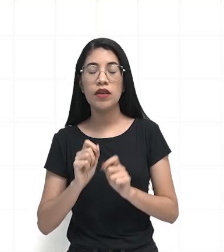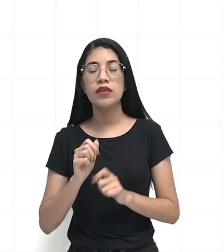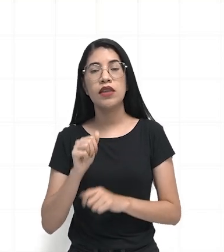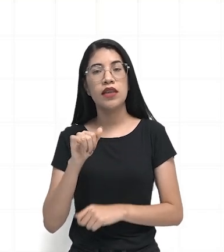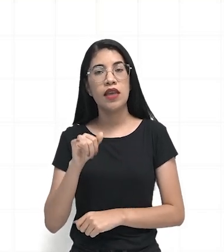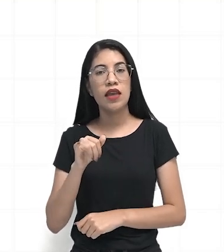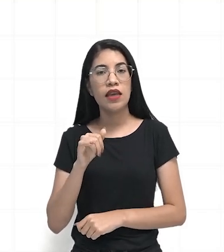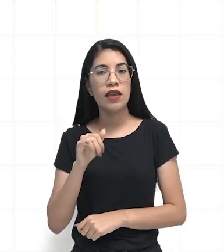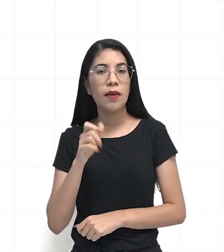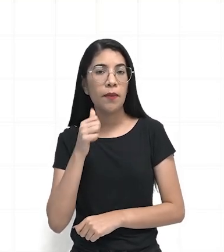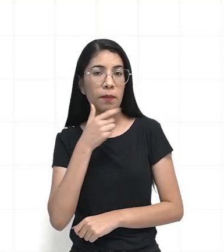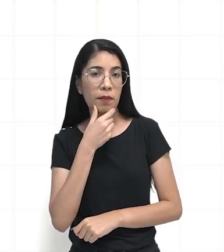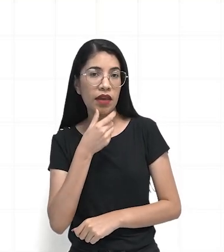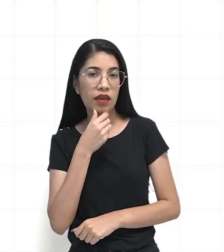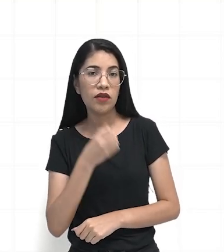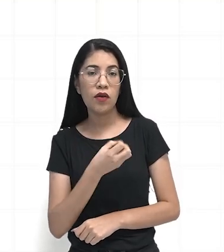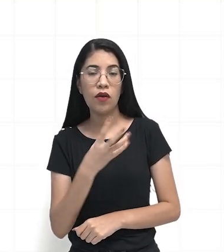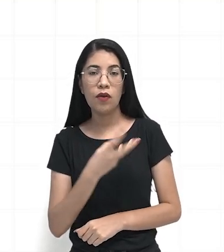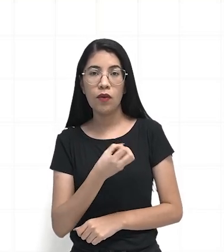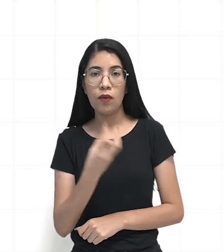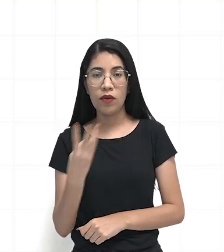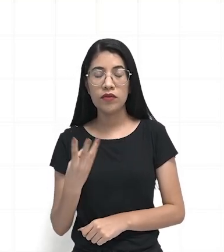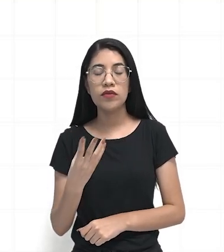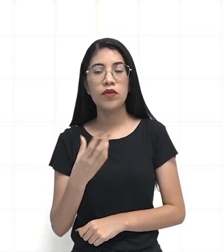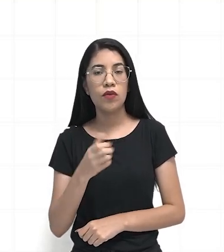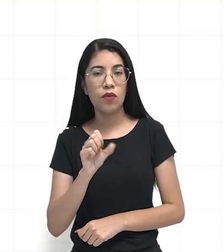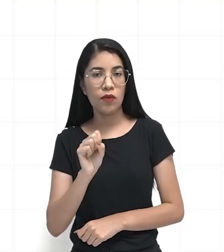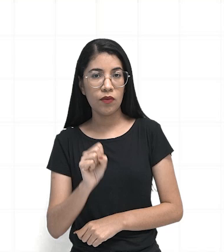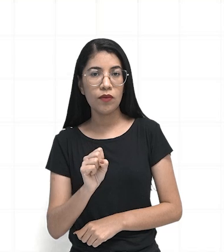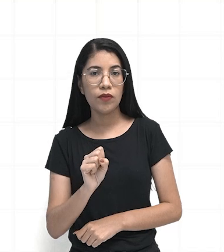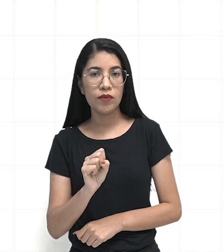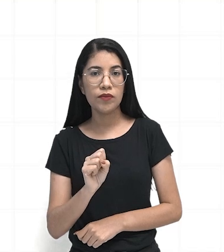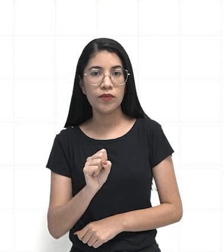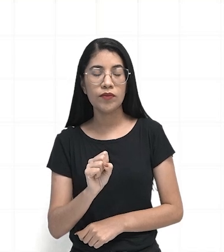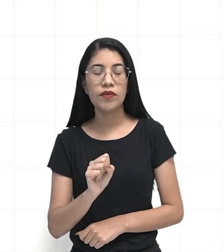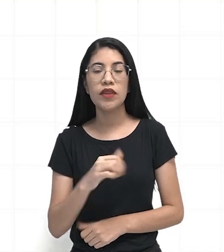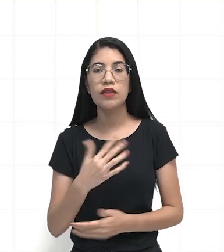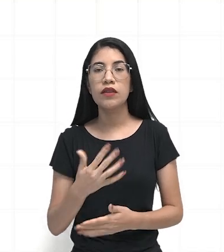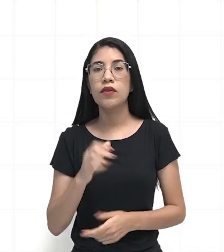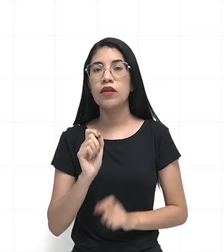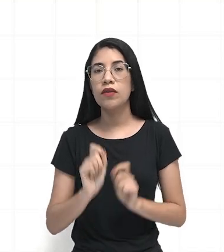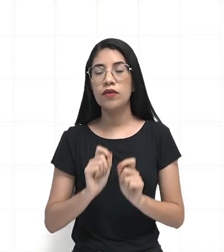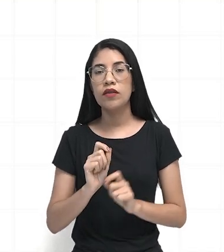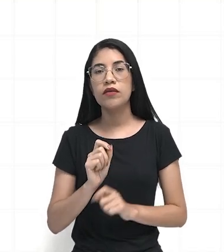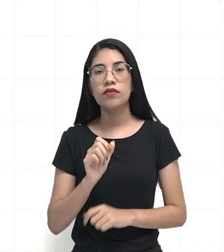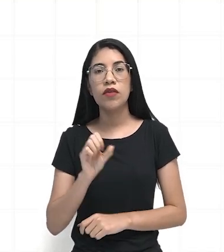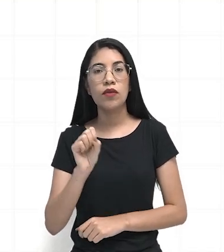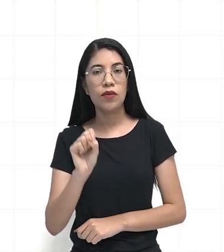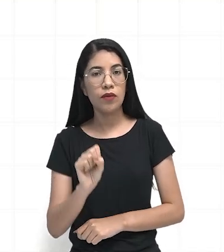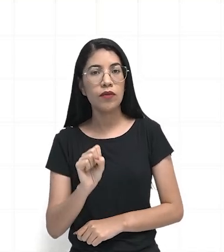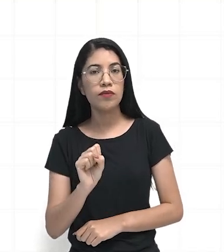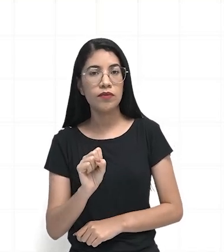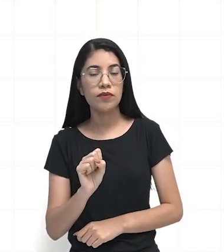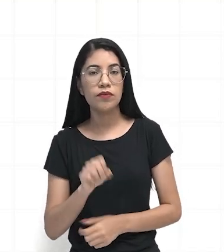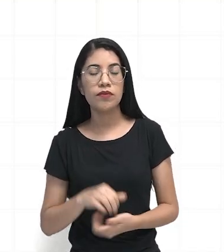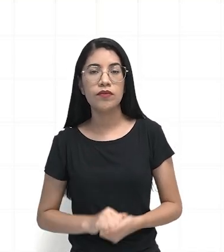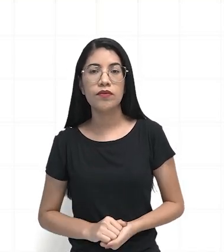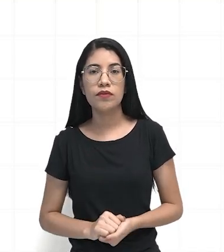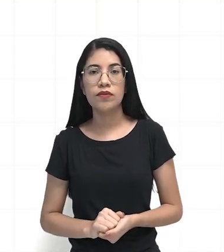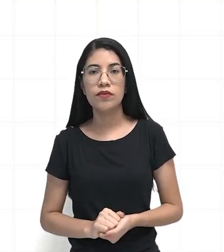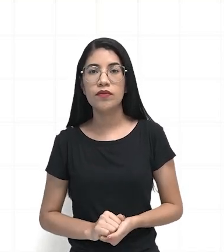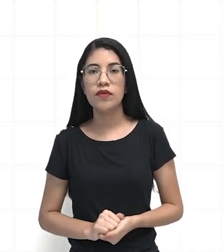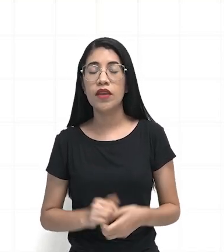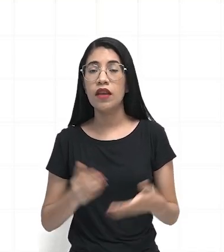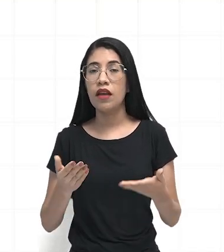quantos meninos mesmo? 8 meninos. Então, 8. Certo? O que eu faço